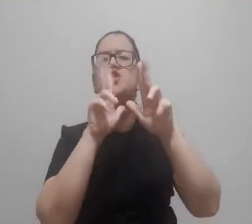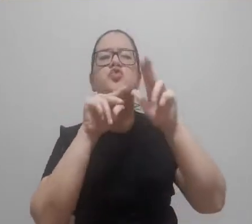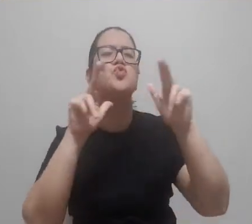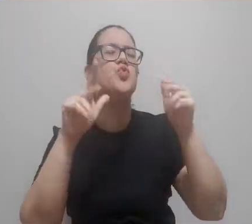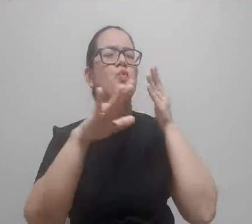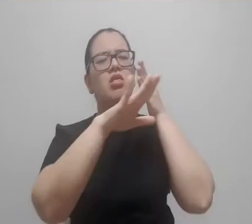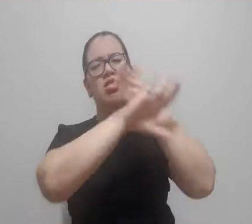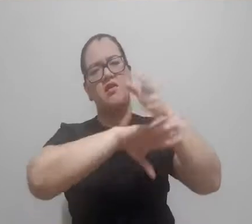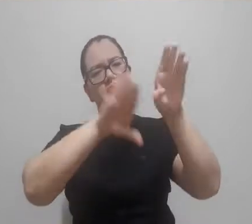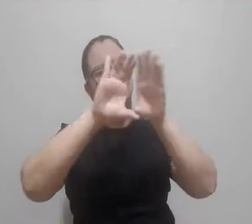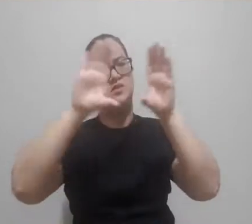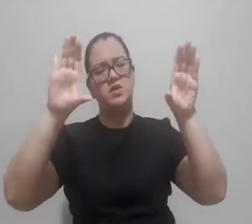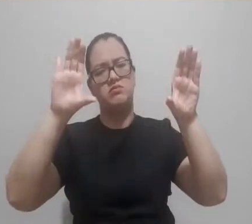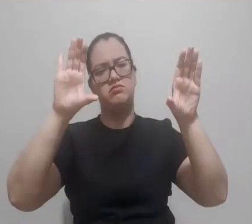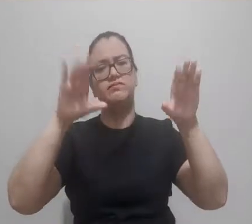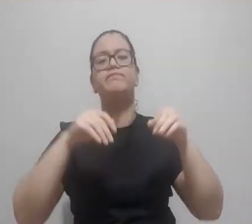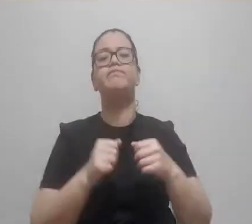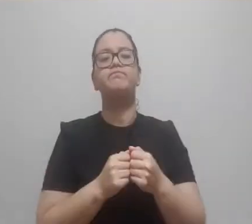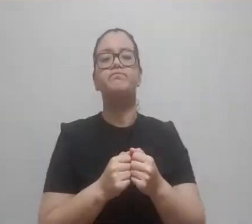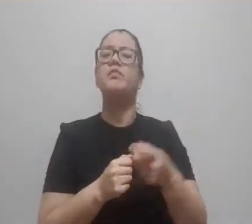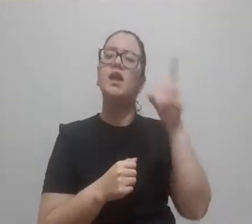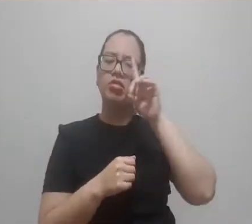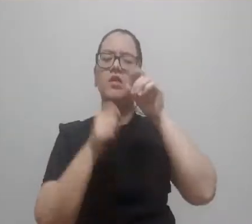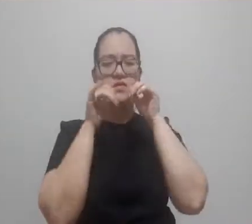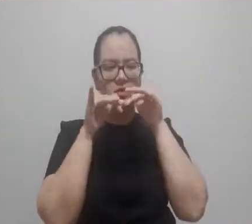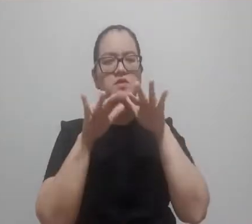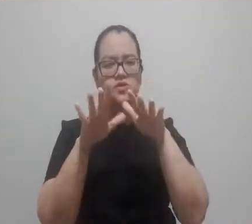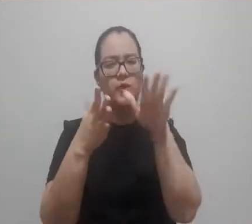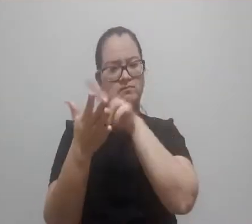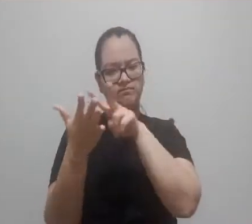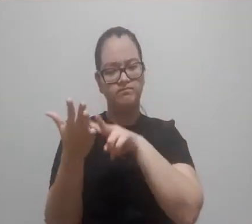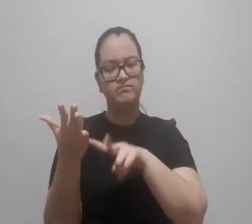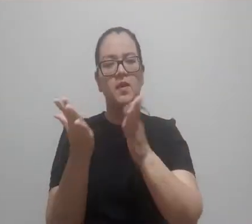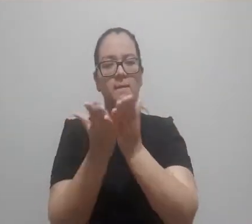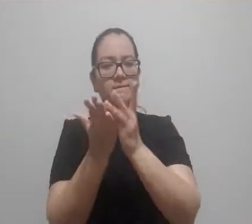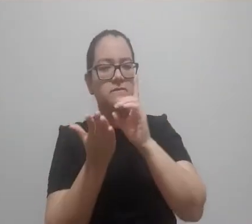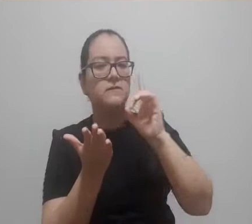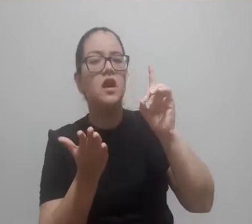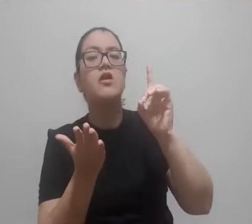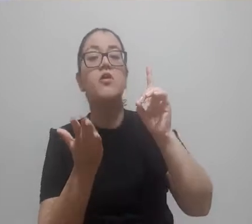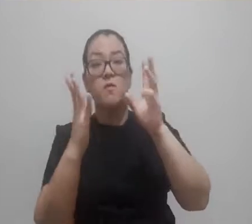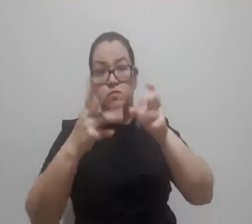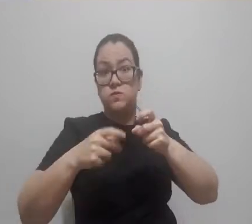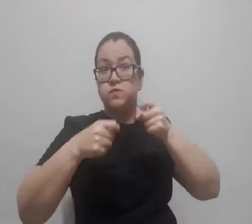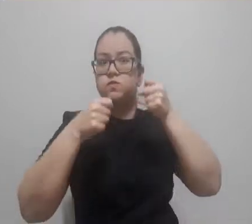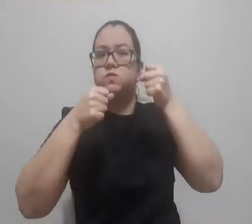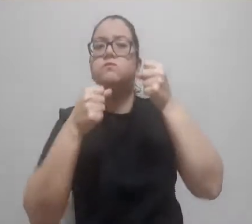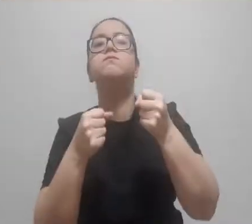Deus abençoe a leitura da sua palavra, palavra poderosa,